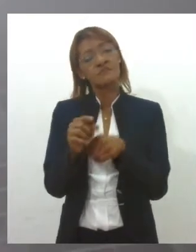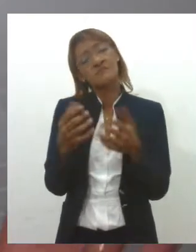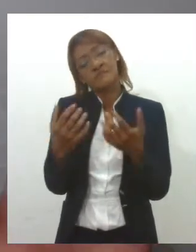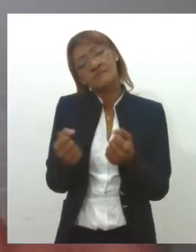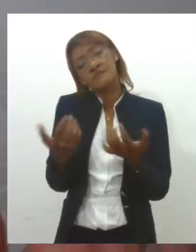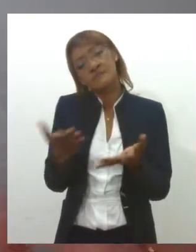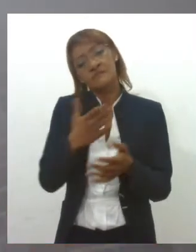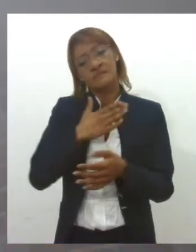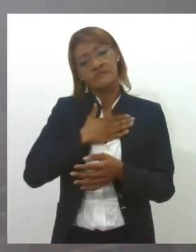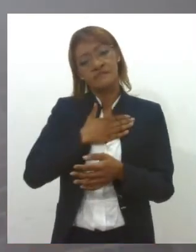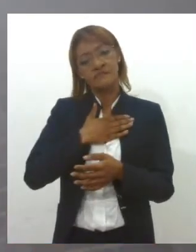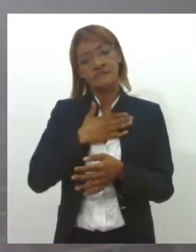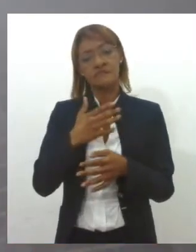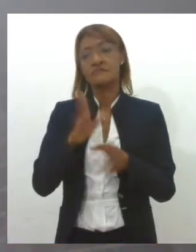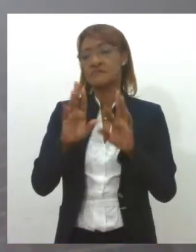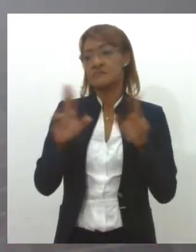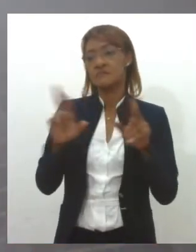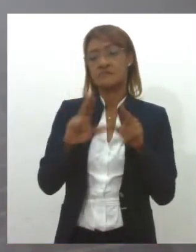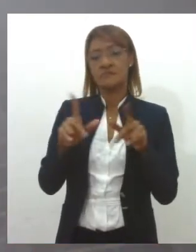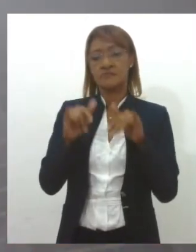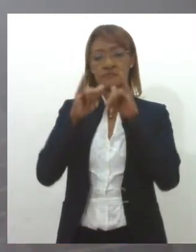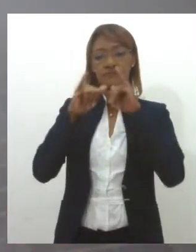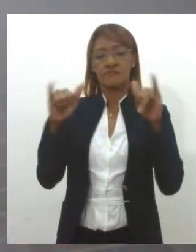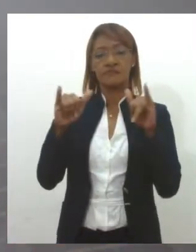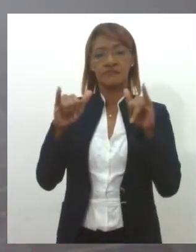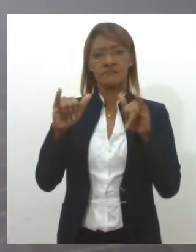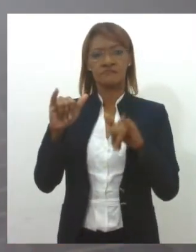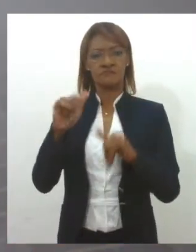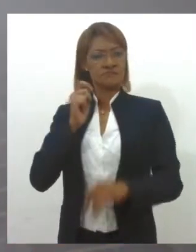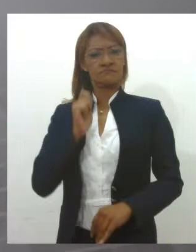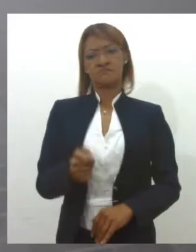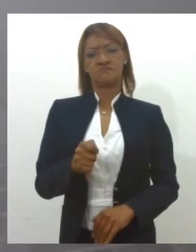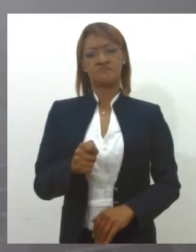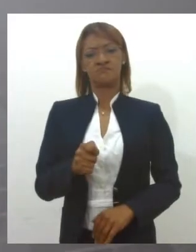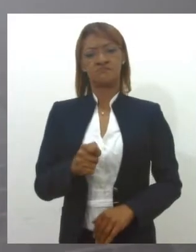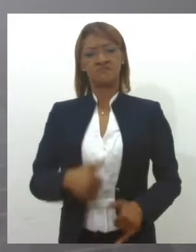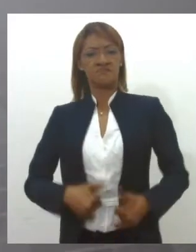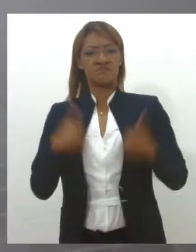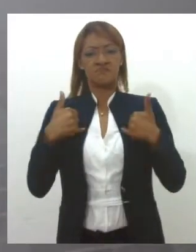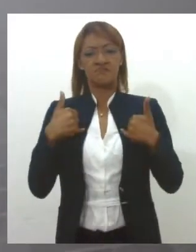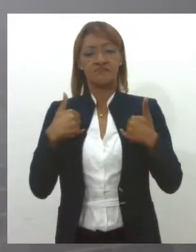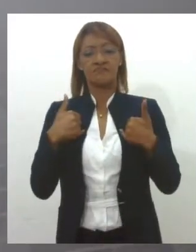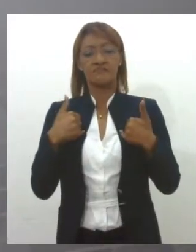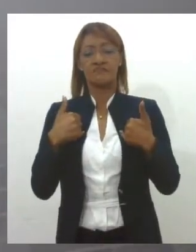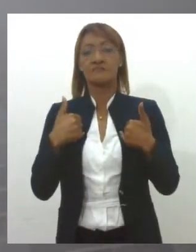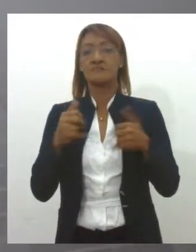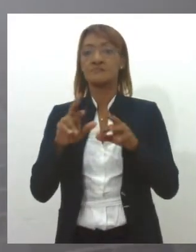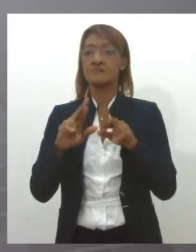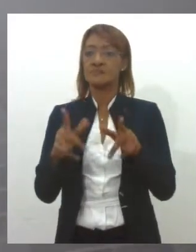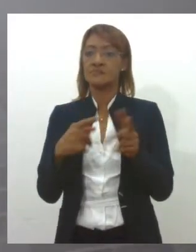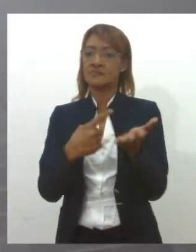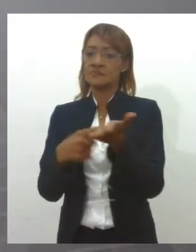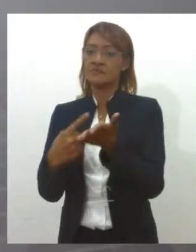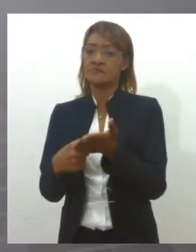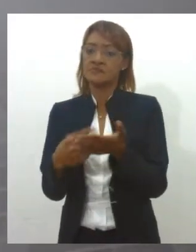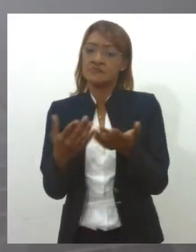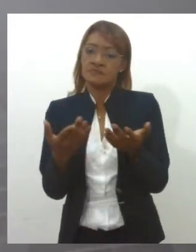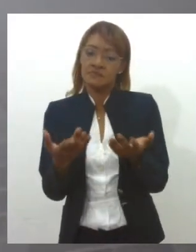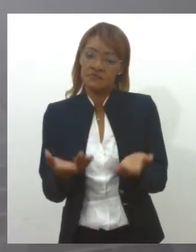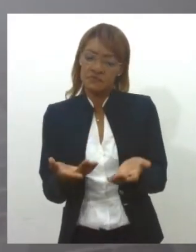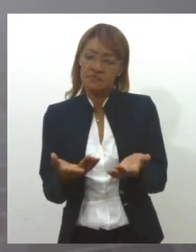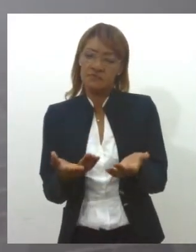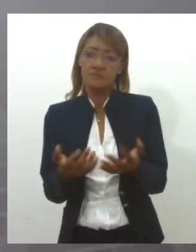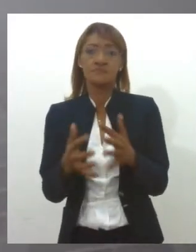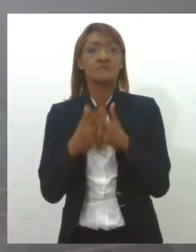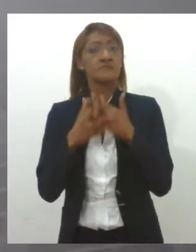processos para mim essa é a grande diferença entre um anúncio autoritário e prepotente de um valor e uma negociação que Vai resultar em